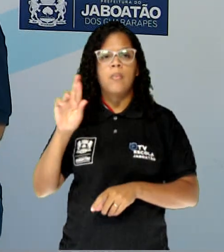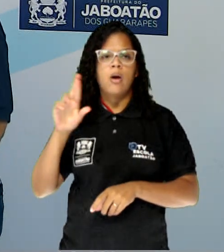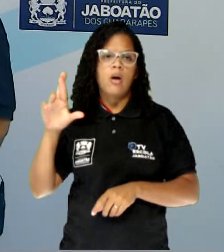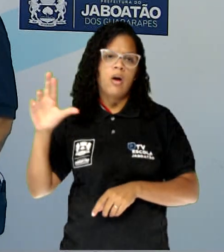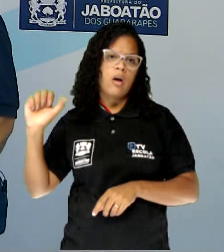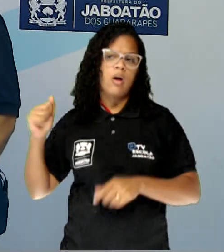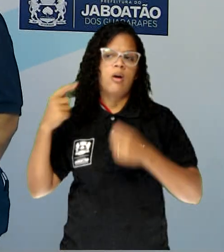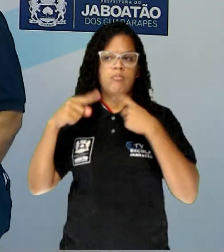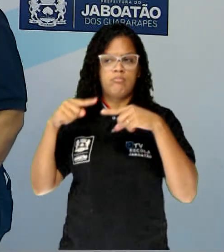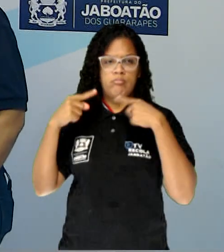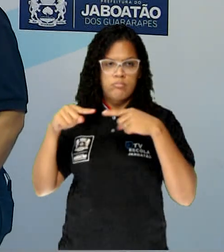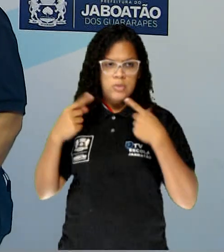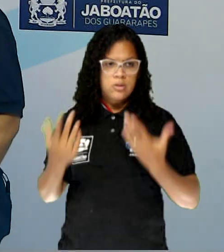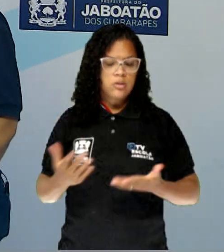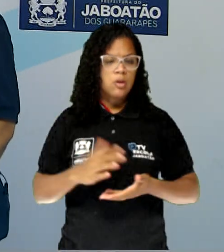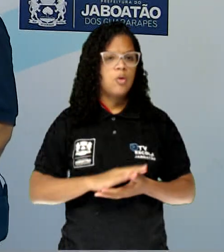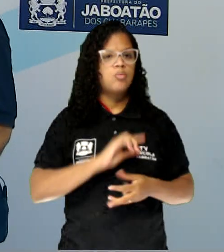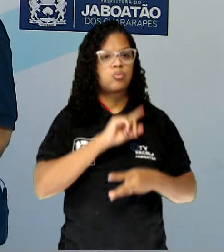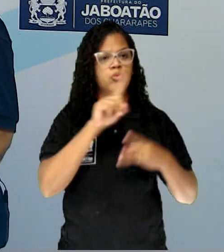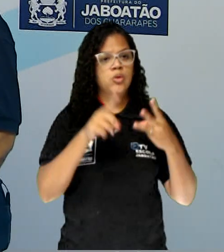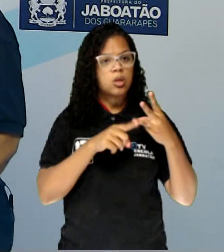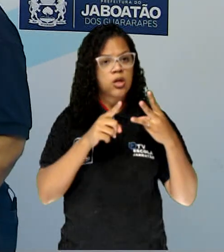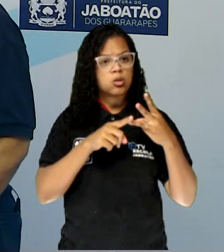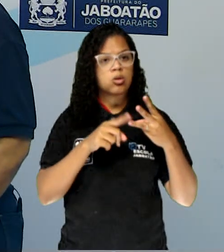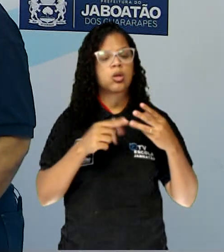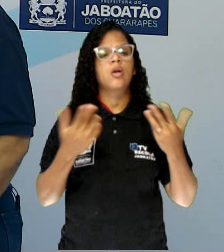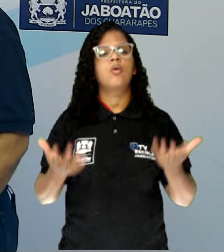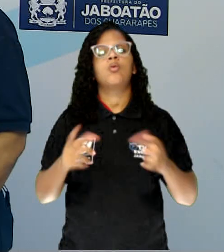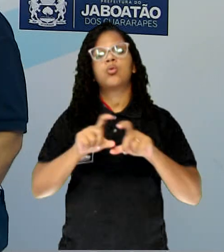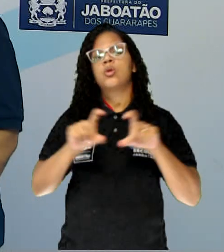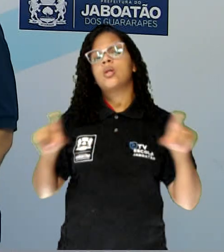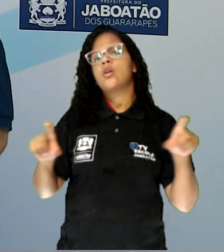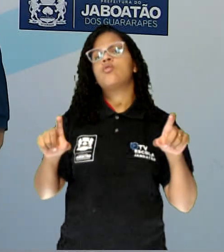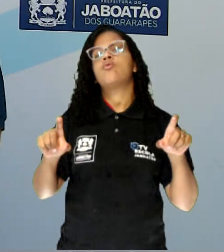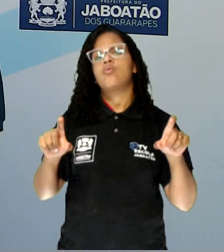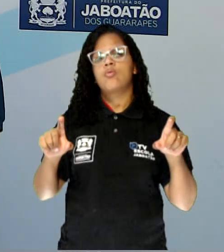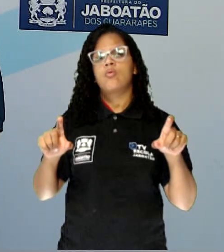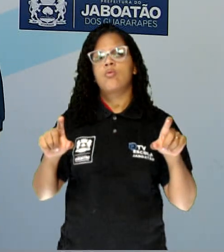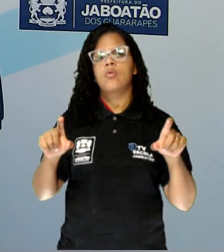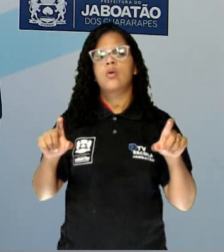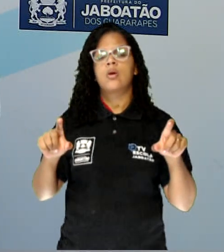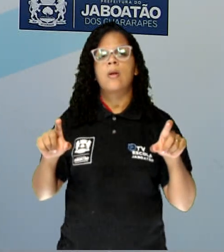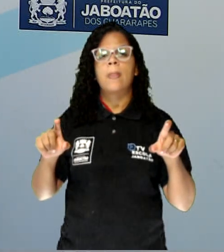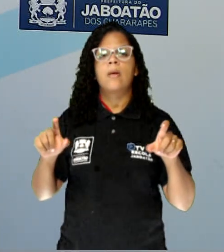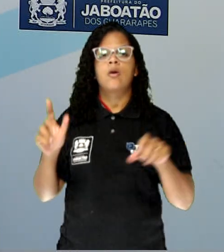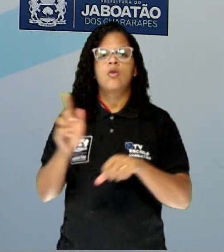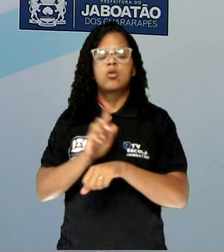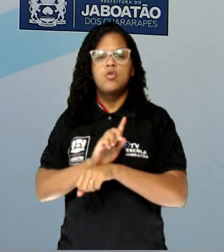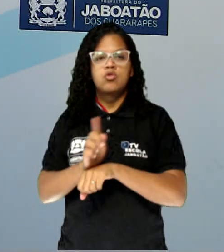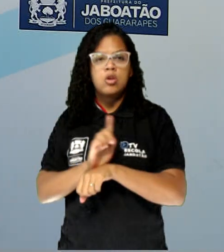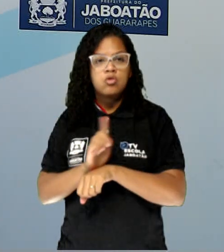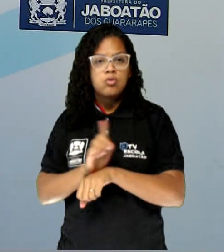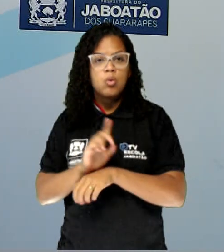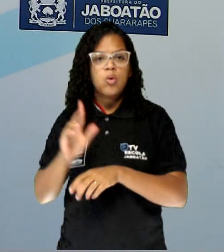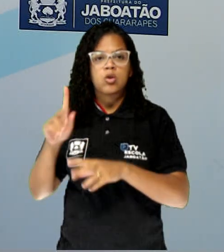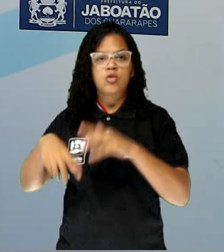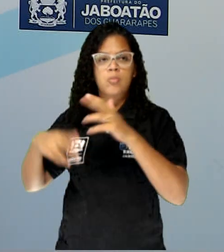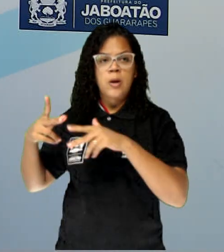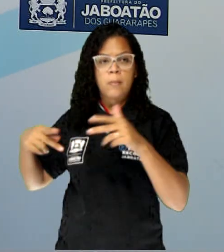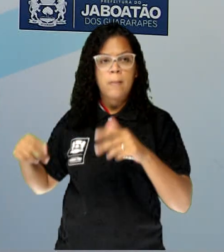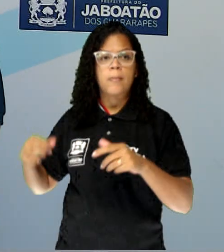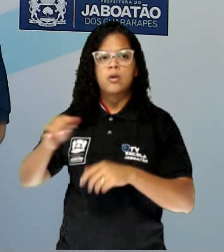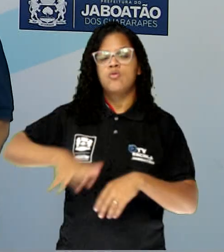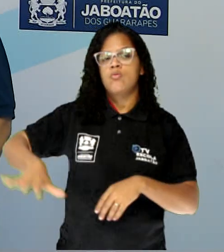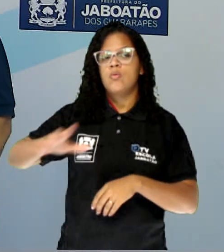trecho, fica o meu repúdio aos gestores dos equipamentos infantis do Shopping Barra, que exclui crianças com